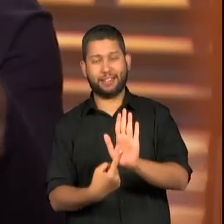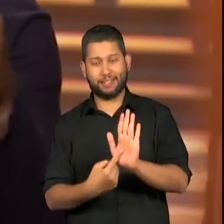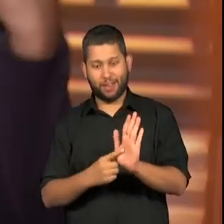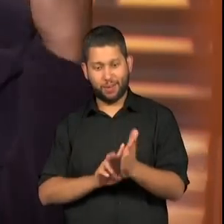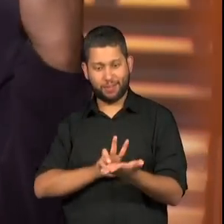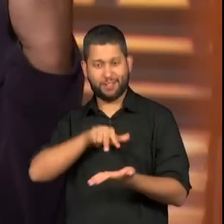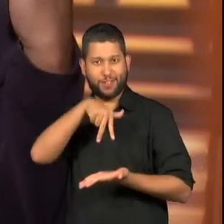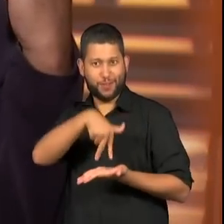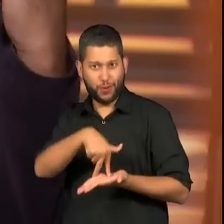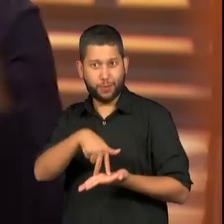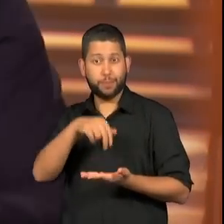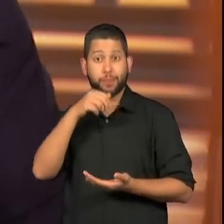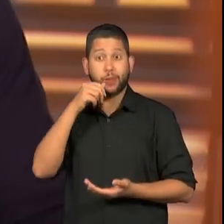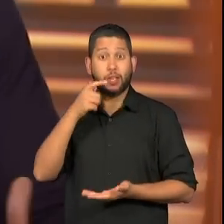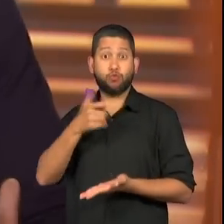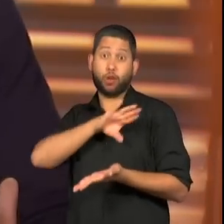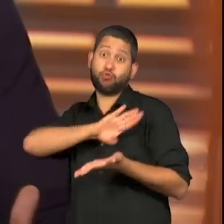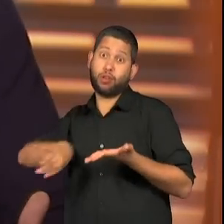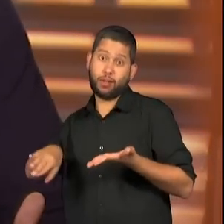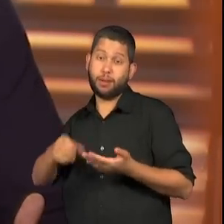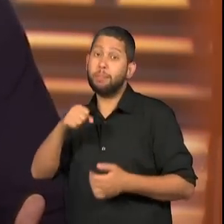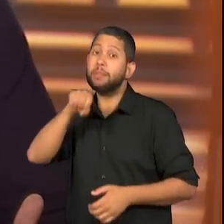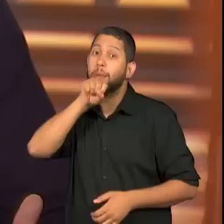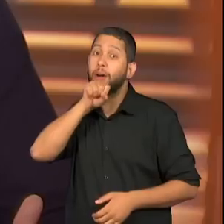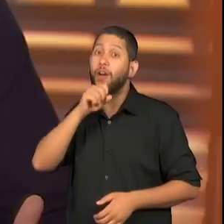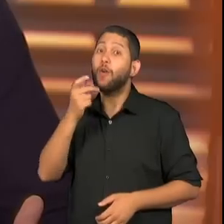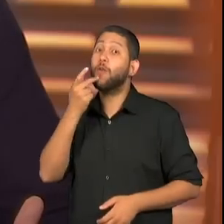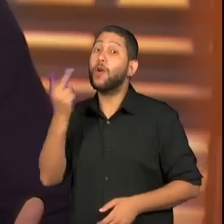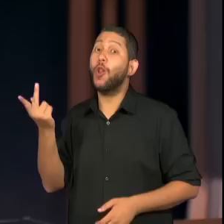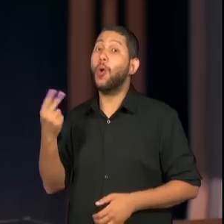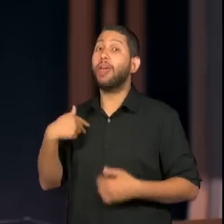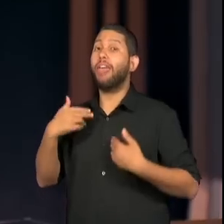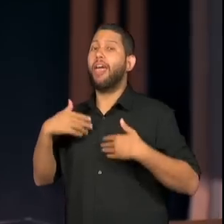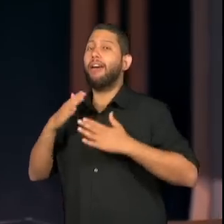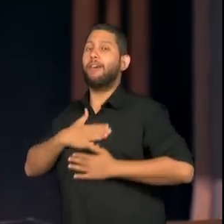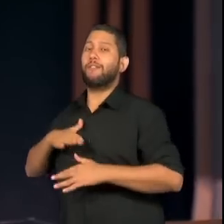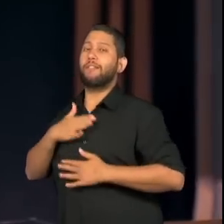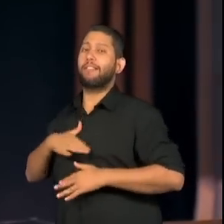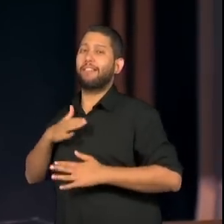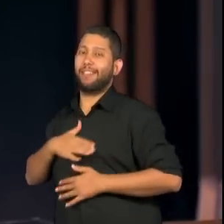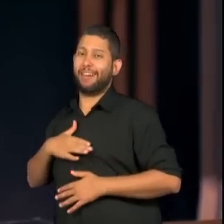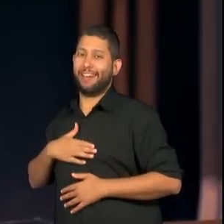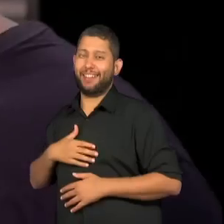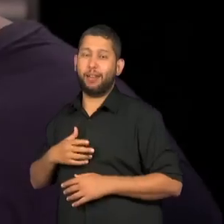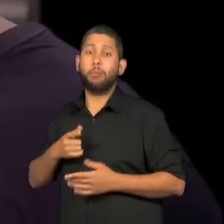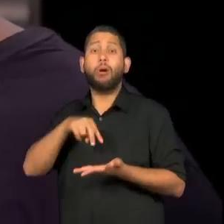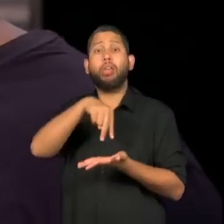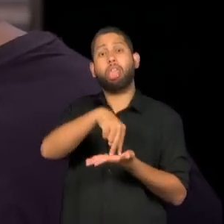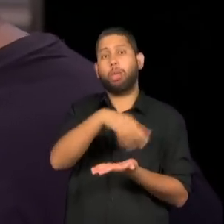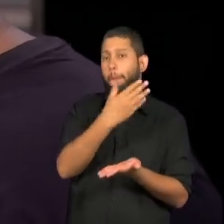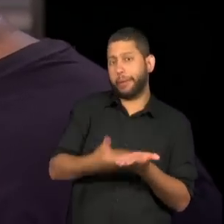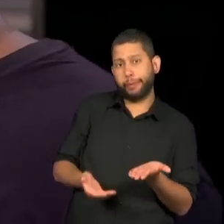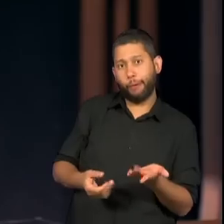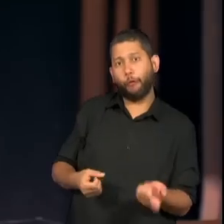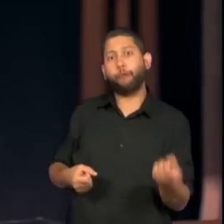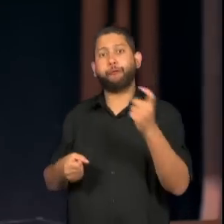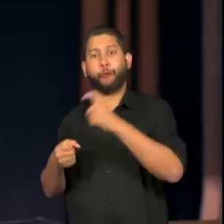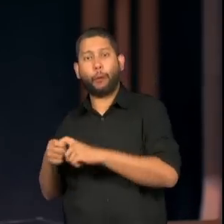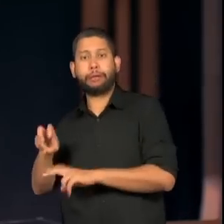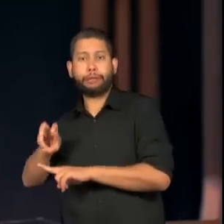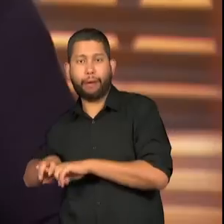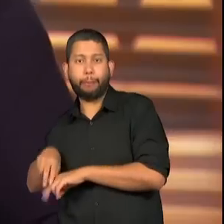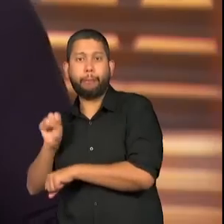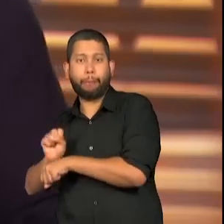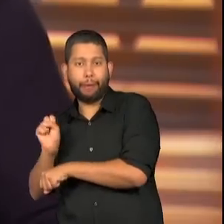que eu já fui pra repescagem, que minha mãe carinhosamente chamava de refrescagem. Que maravilha. Eu fui pra refrescagem. Mãe é mãe. Mãe é mãe.